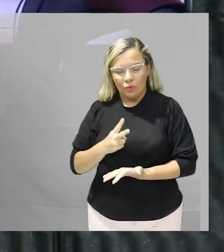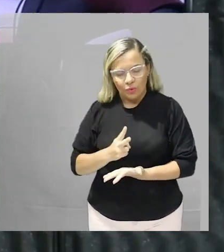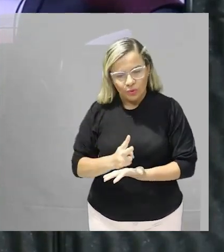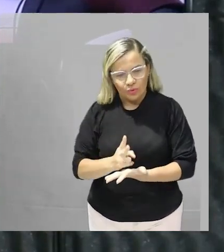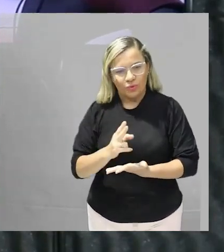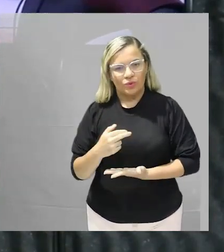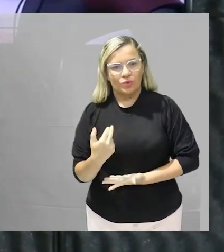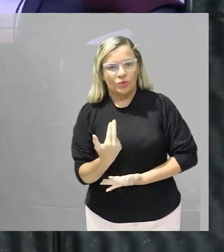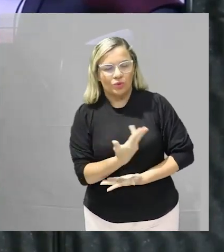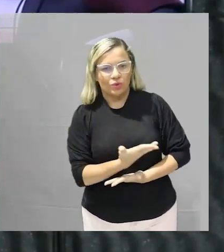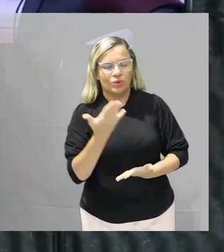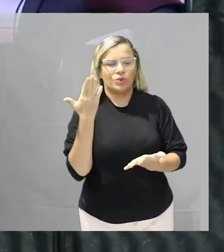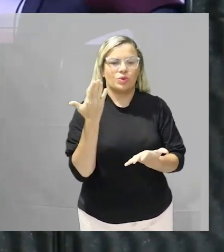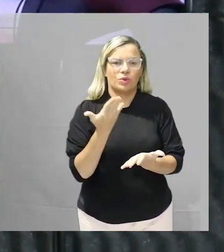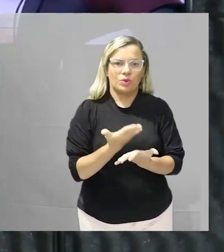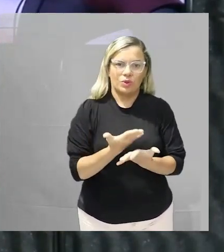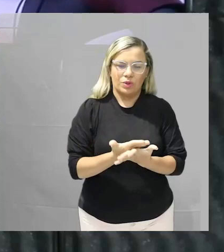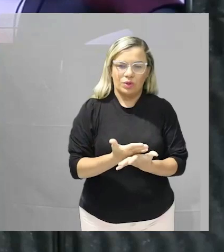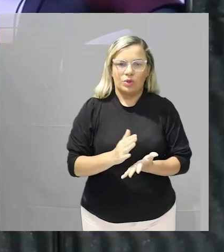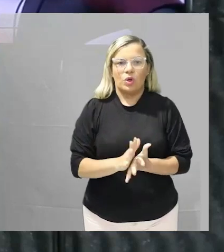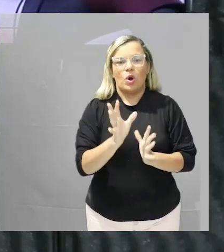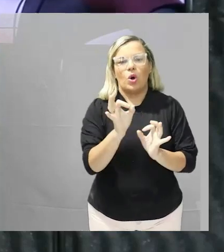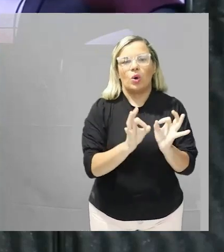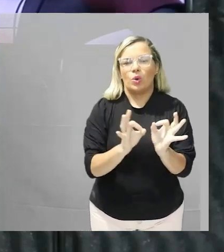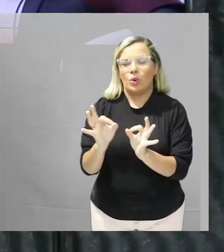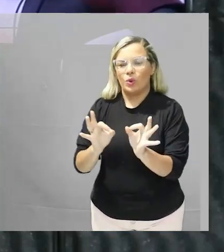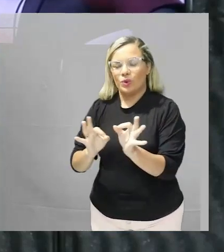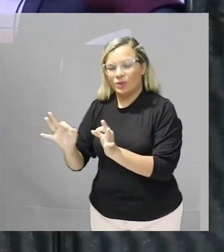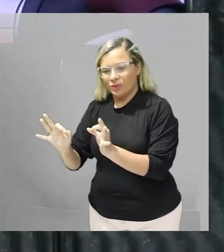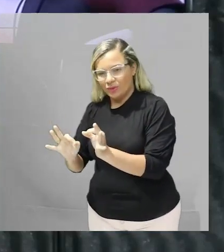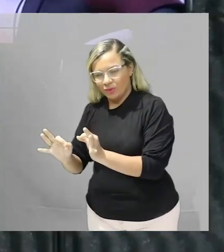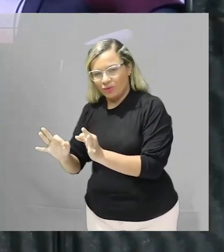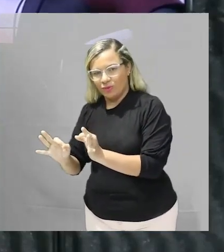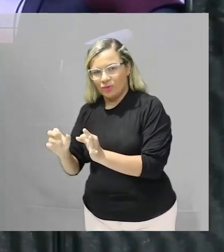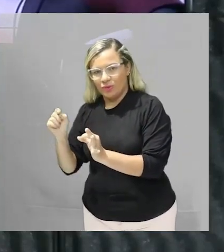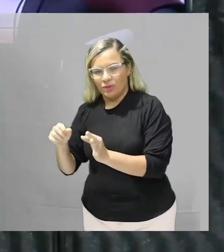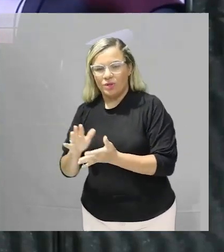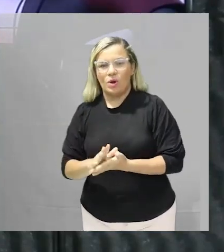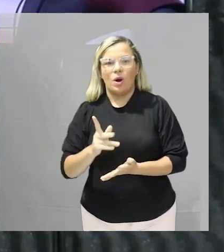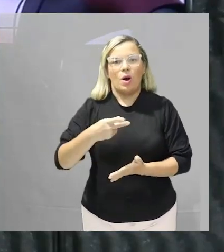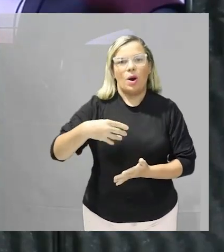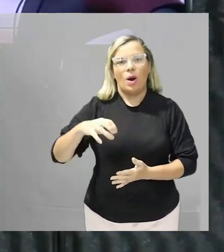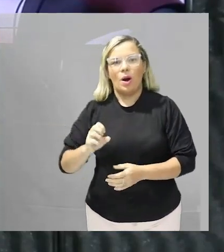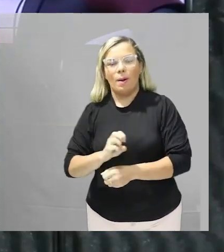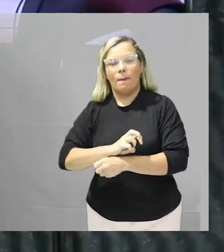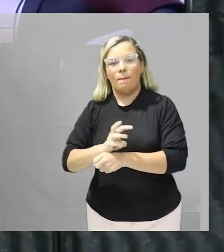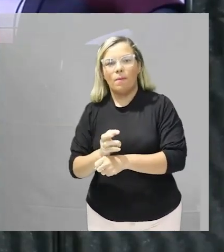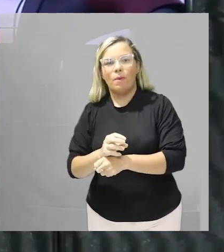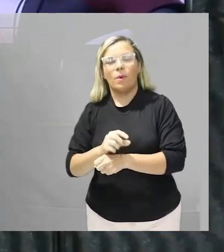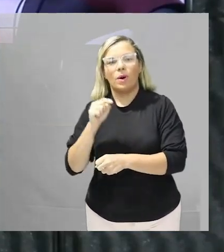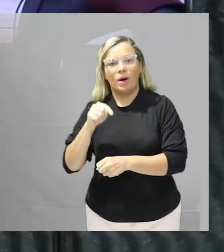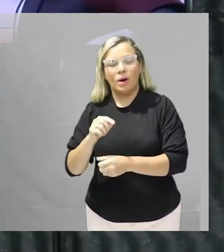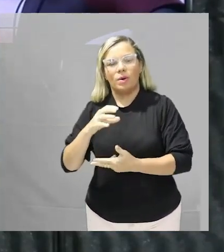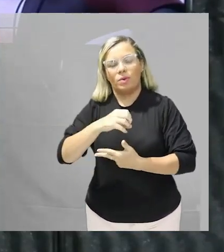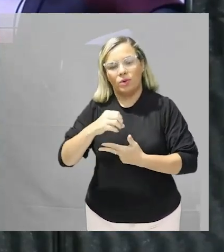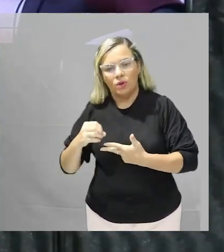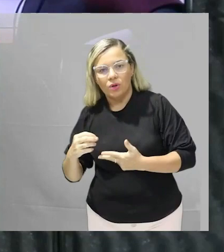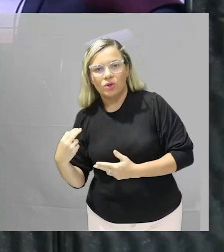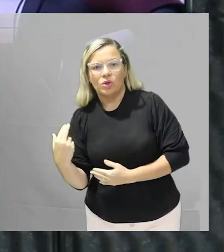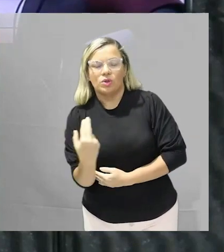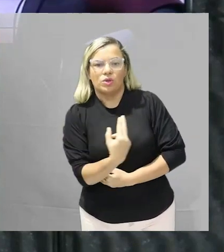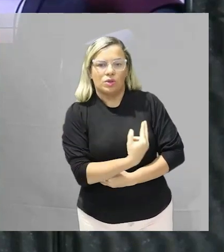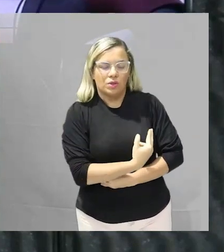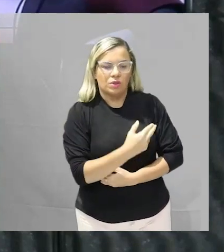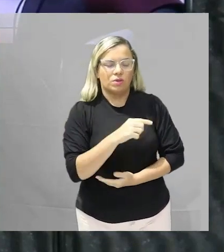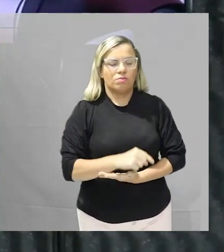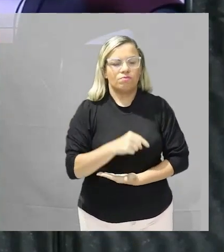ao nosso estudo né o nosso preparatório né para o pais o Ema Enem nós estamos aqui